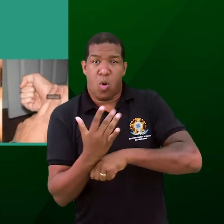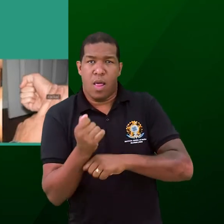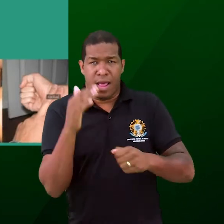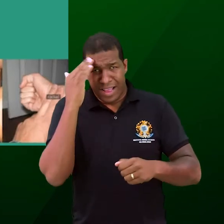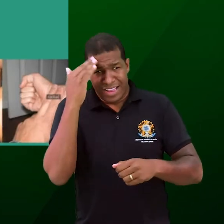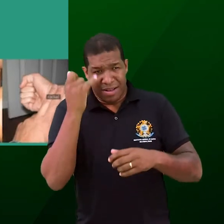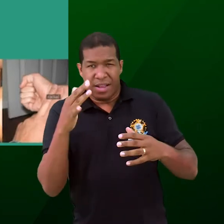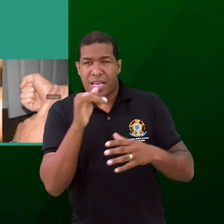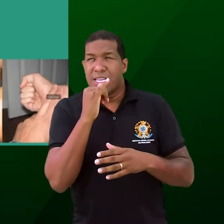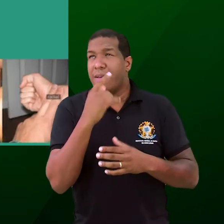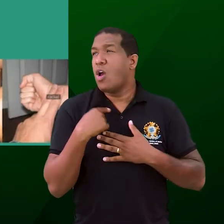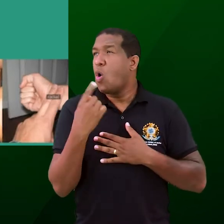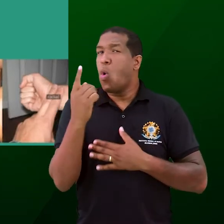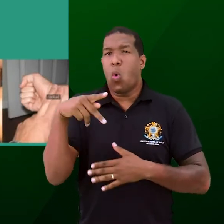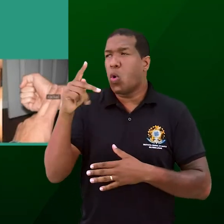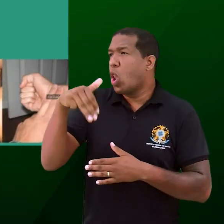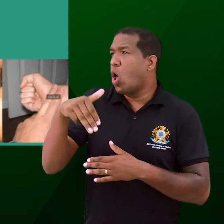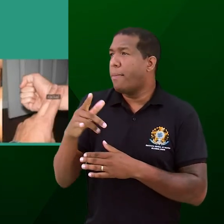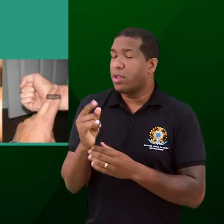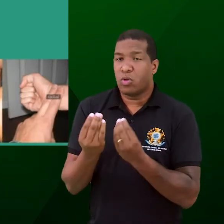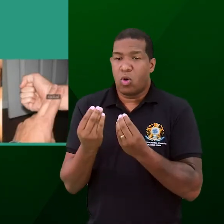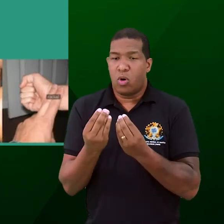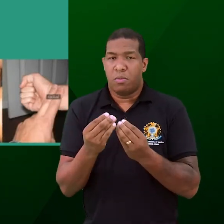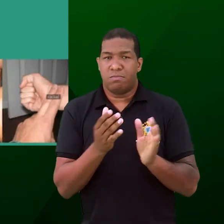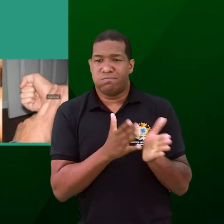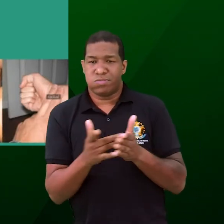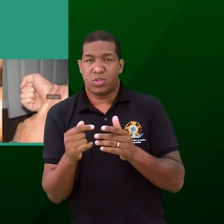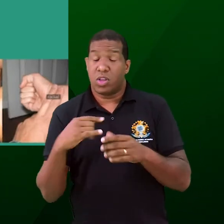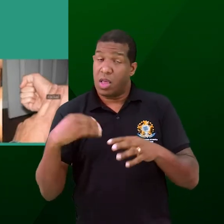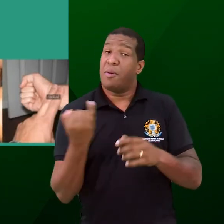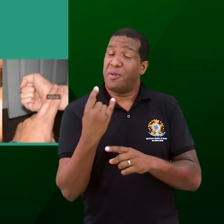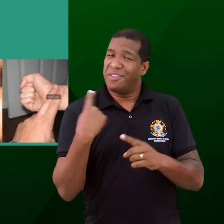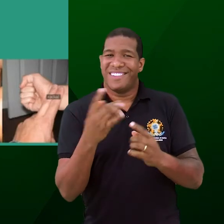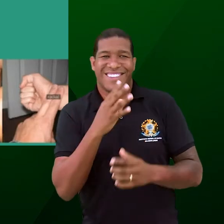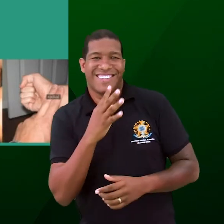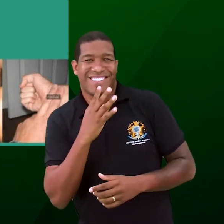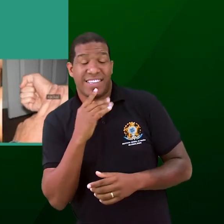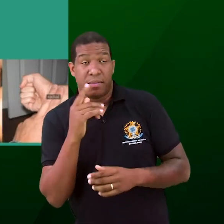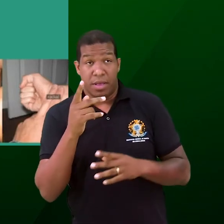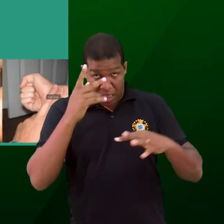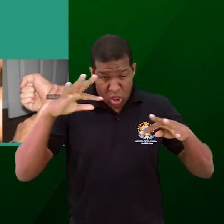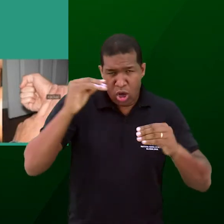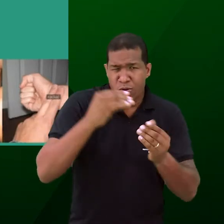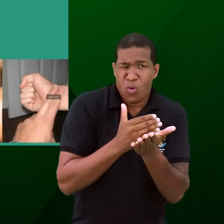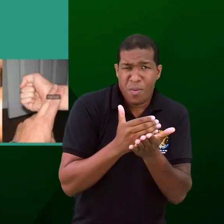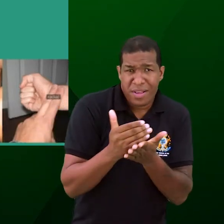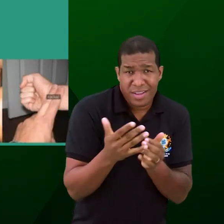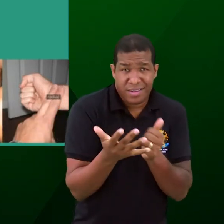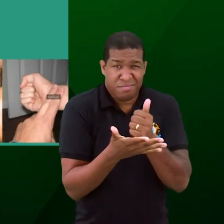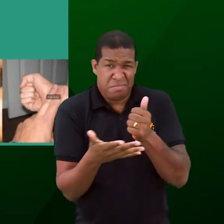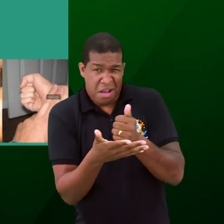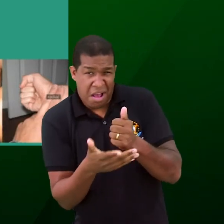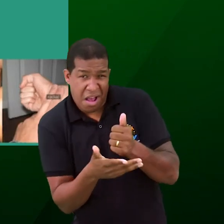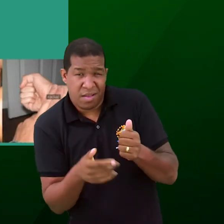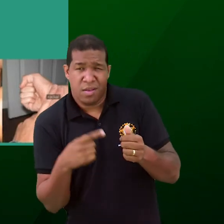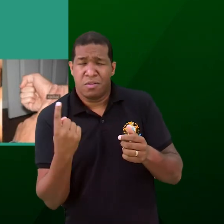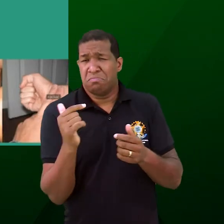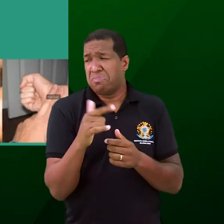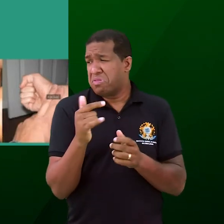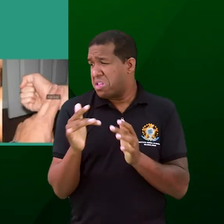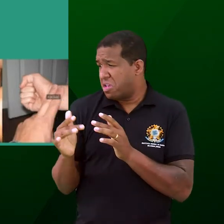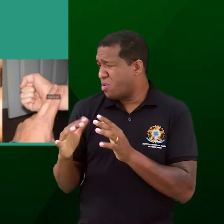está pulando etapas, o teu corpo não está se preparando, aí tu no outro dia vai de novo, às vezes nem dá um repouso, a gente vai ver que